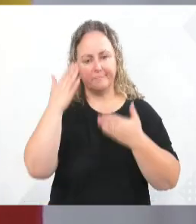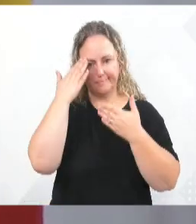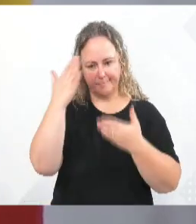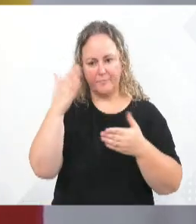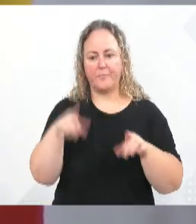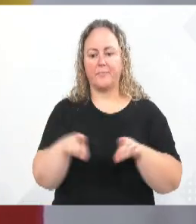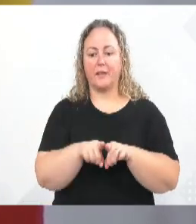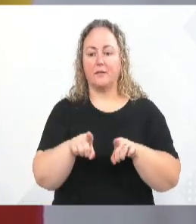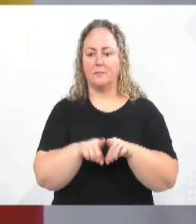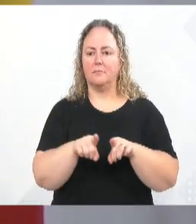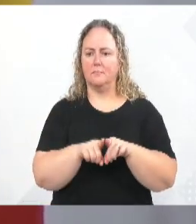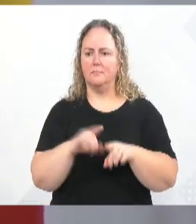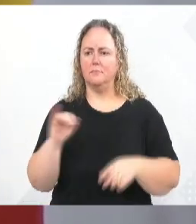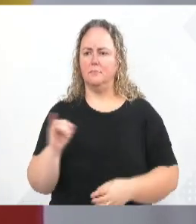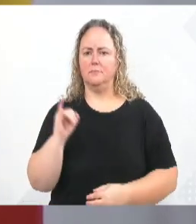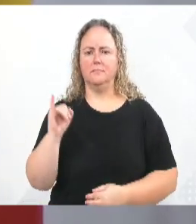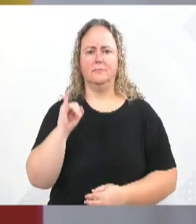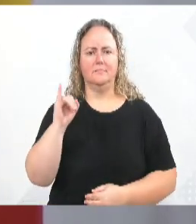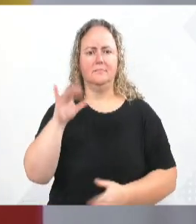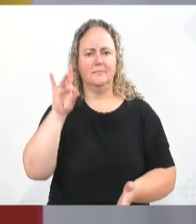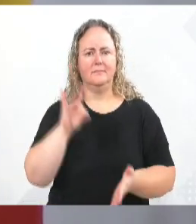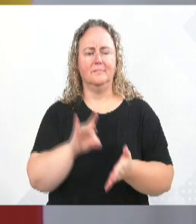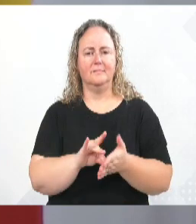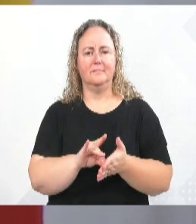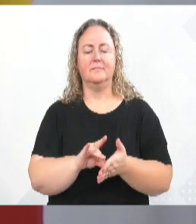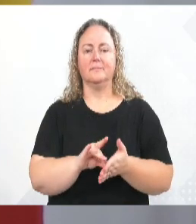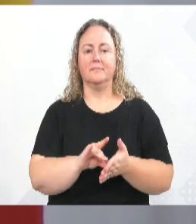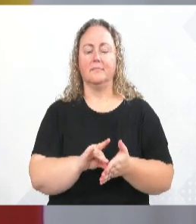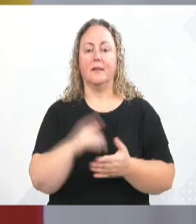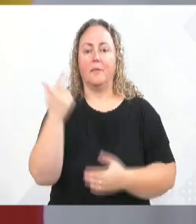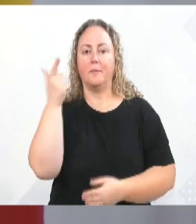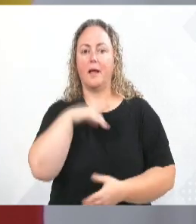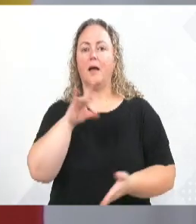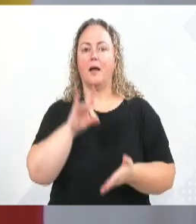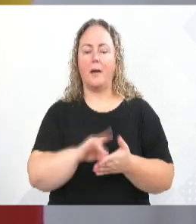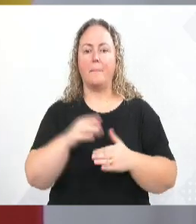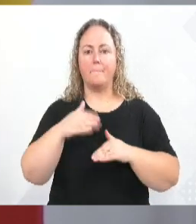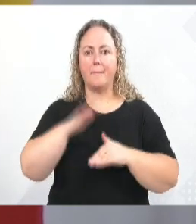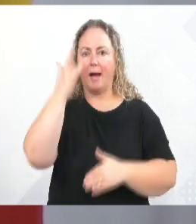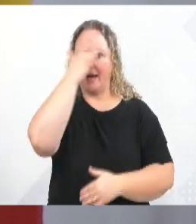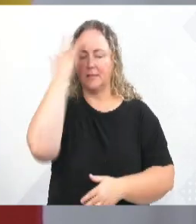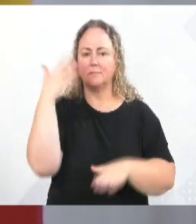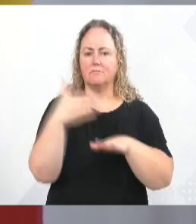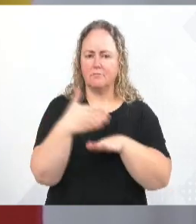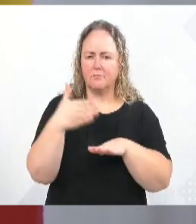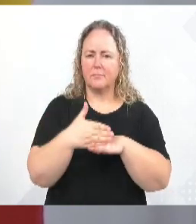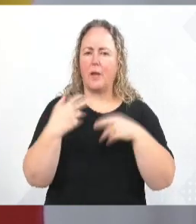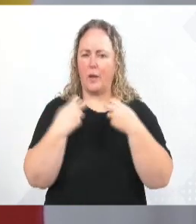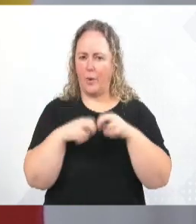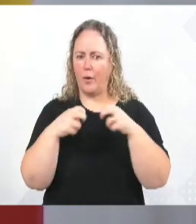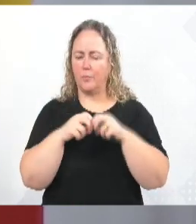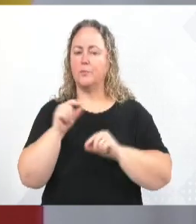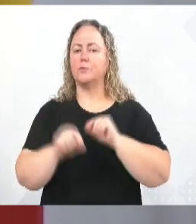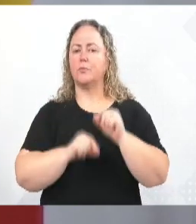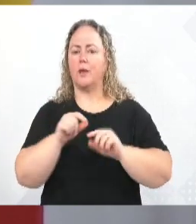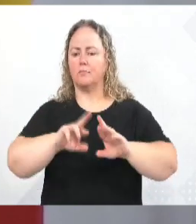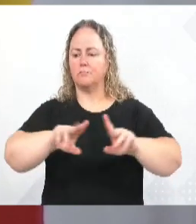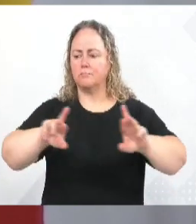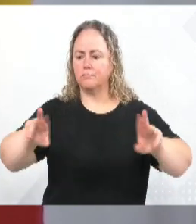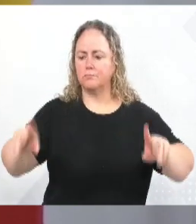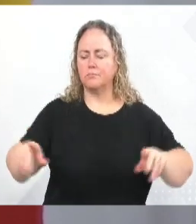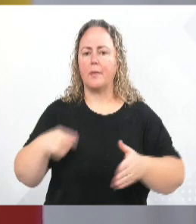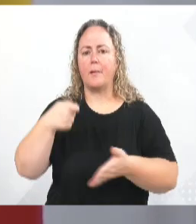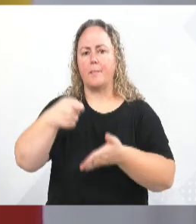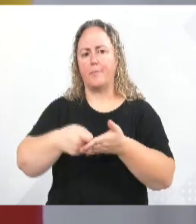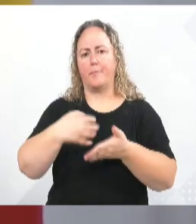eu considero relativamente necessário para que a gente tenha mais usuários do transporte coletivo é a ampla variedade de meios de